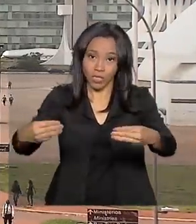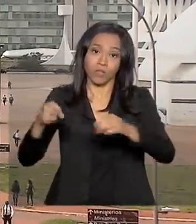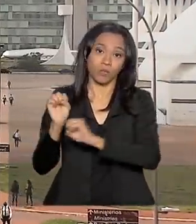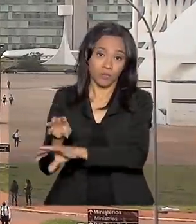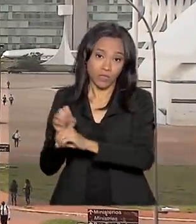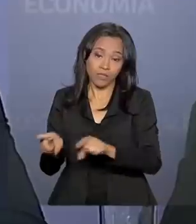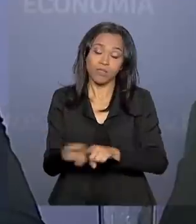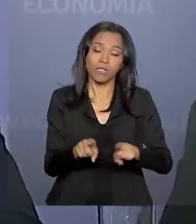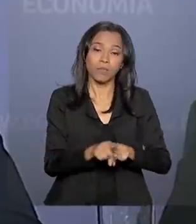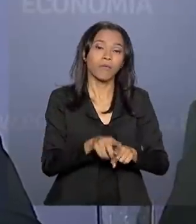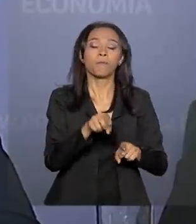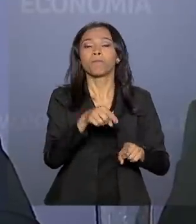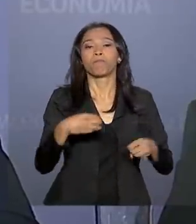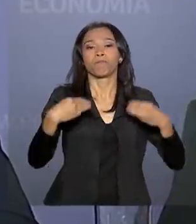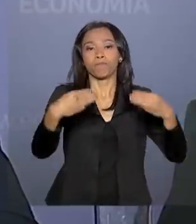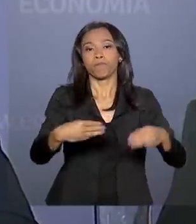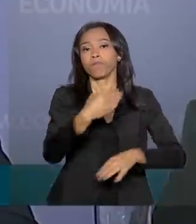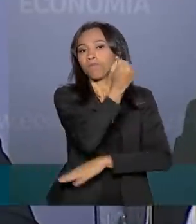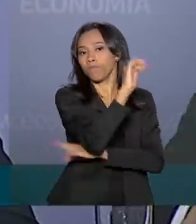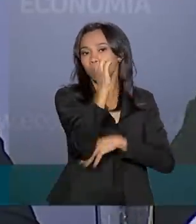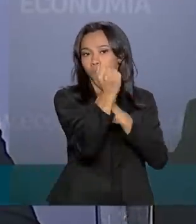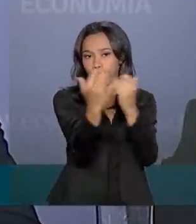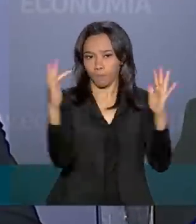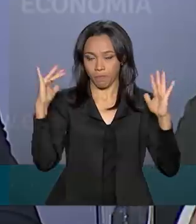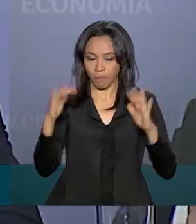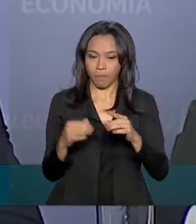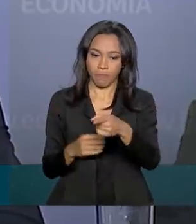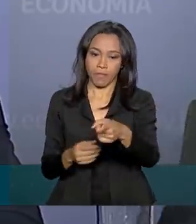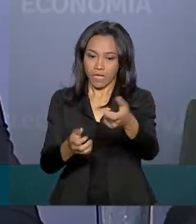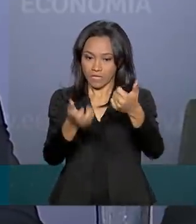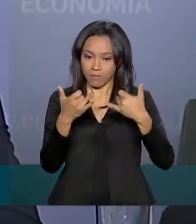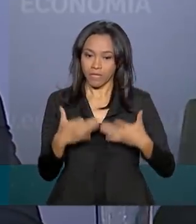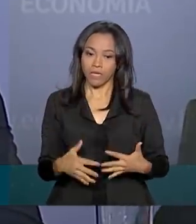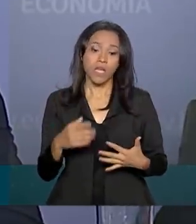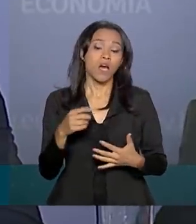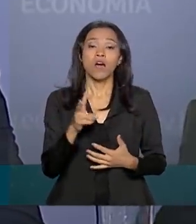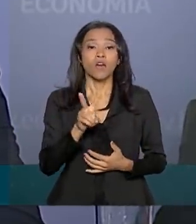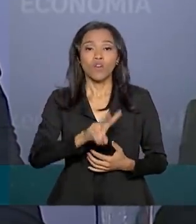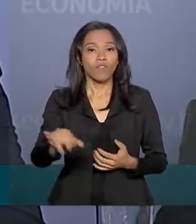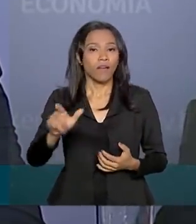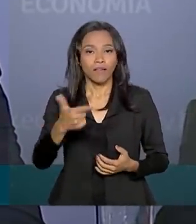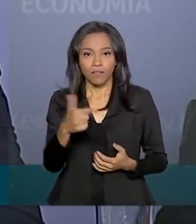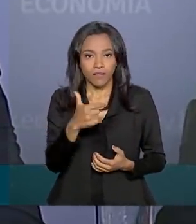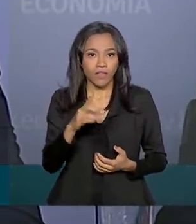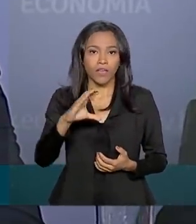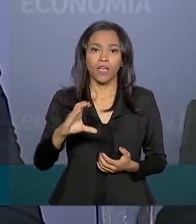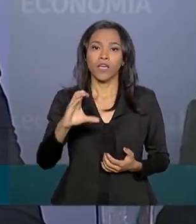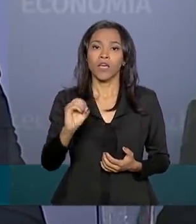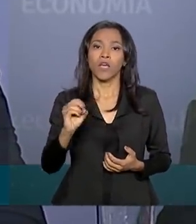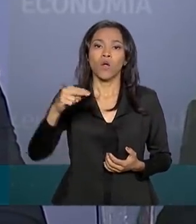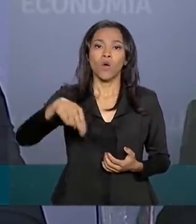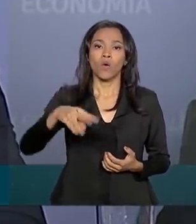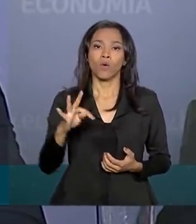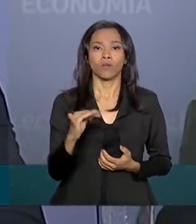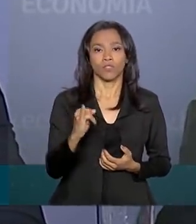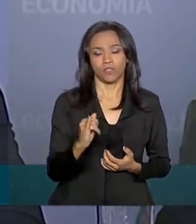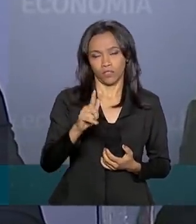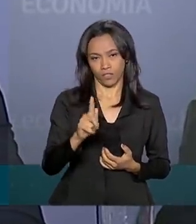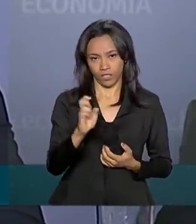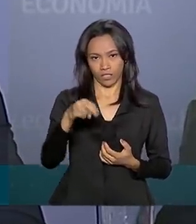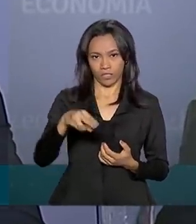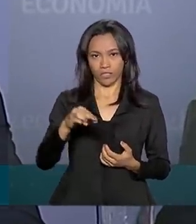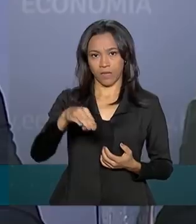Meio Ambiente. Nós não teremos contingenciamento adicional para nenhum órgão do Poder Executivo. E